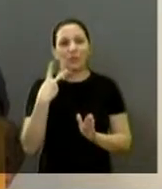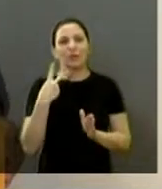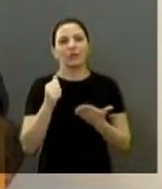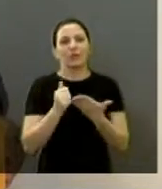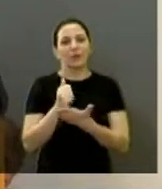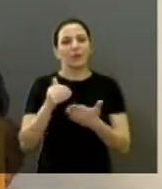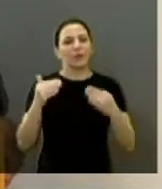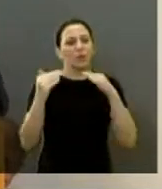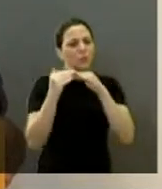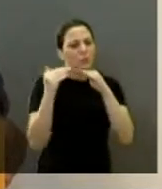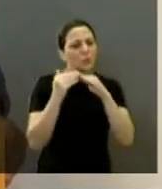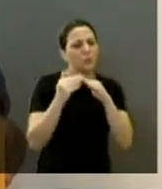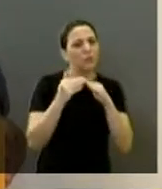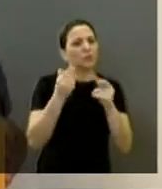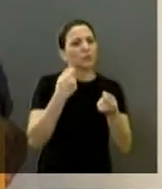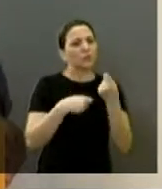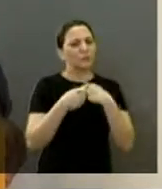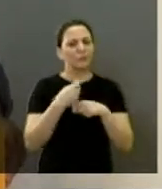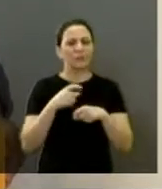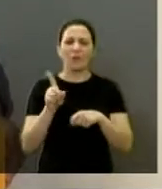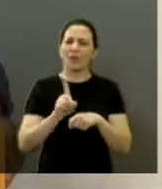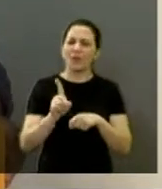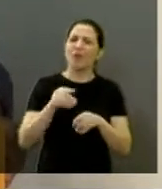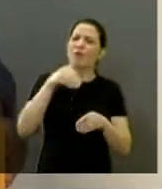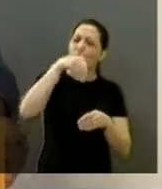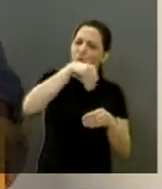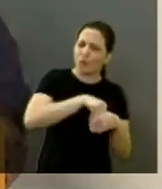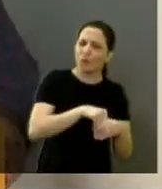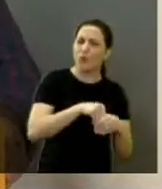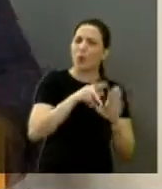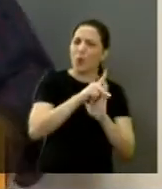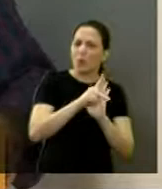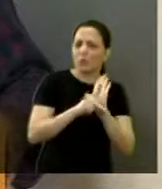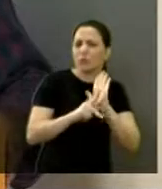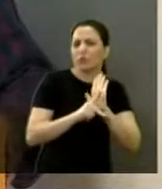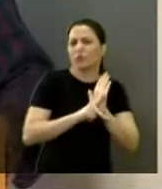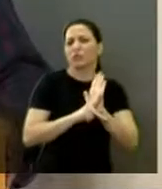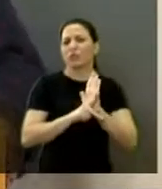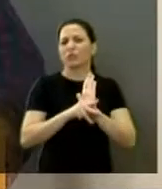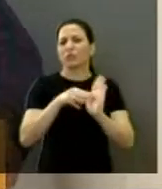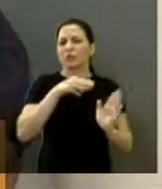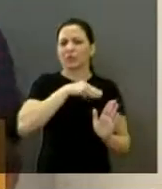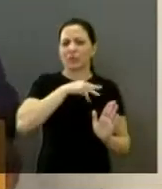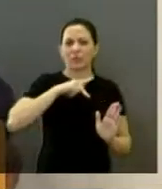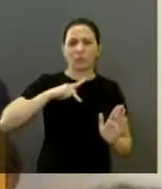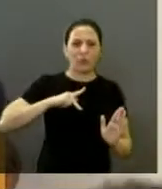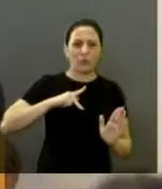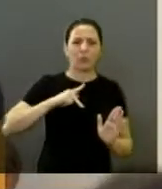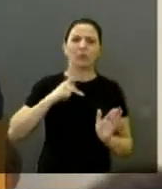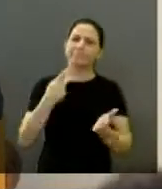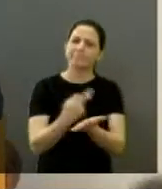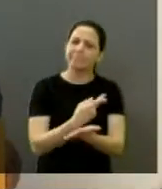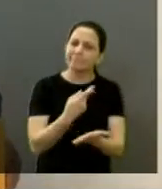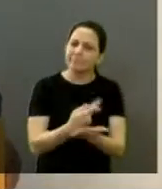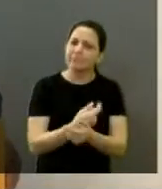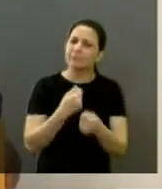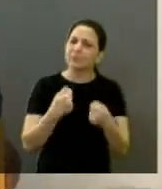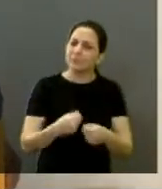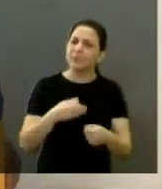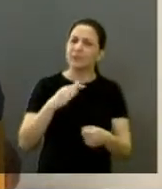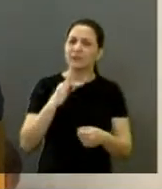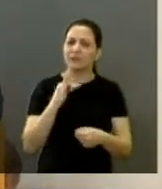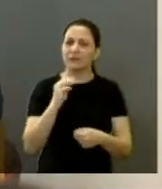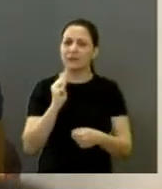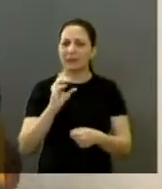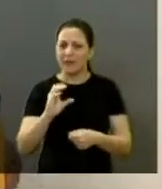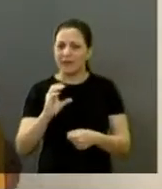a administração o meia falou pra mim que não mas votou sete projetos aqui que o ministério público falou assim ó tá errado tem que fazer o tac tem